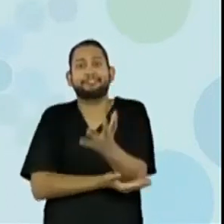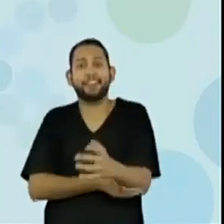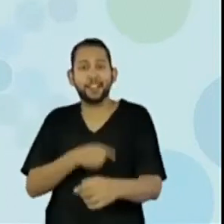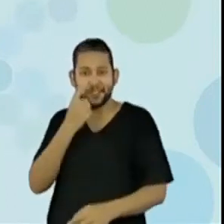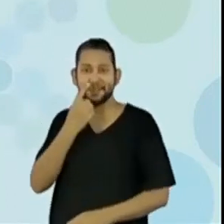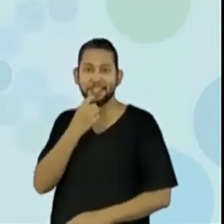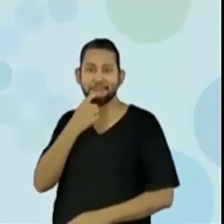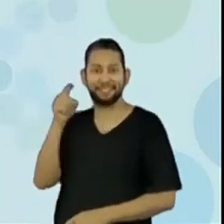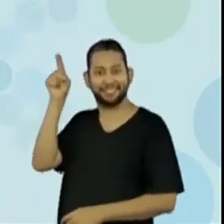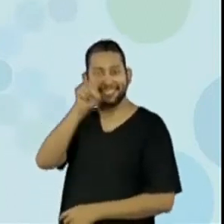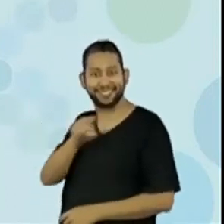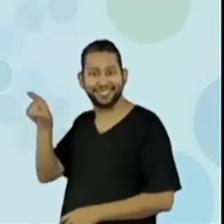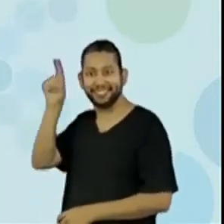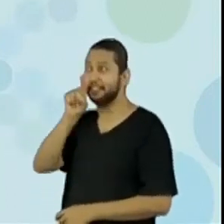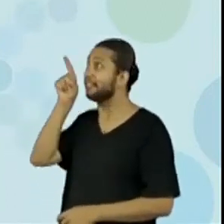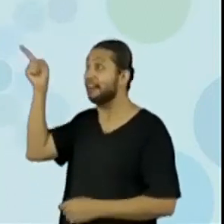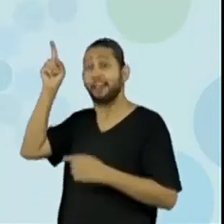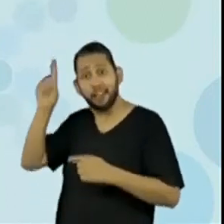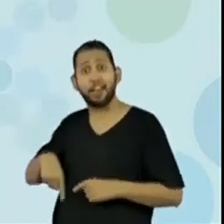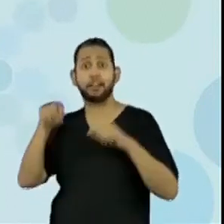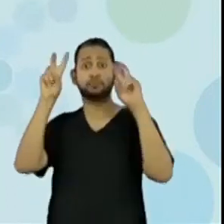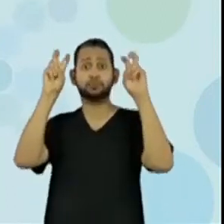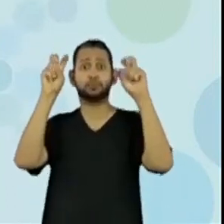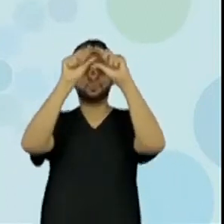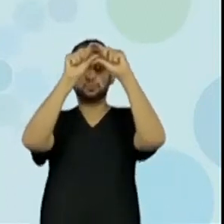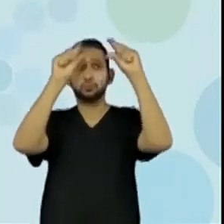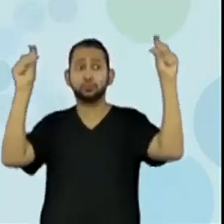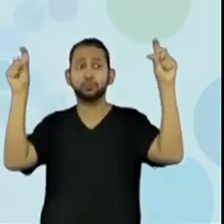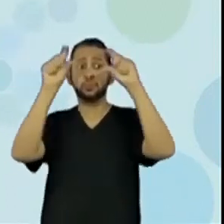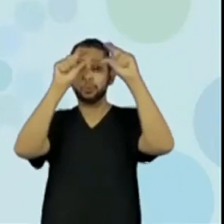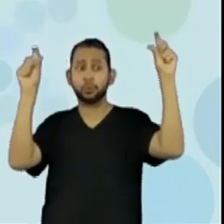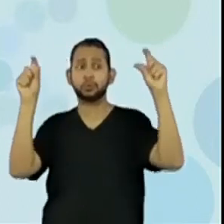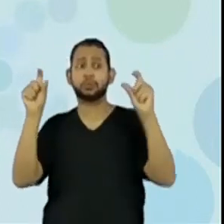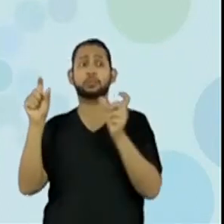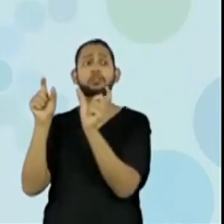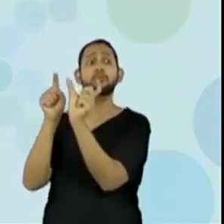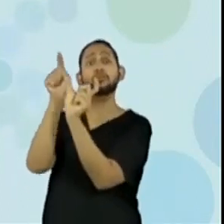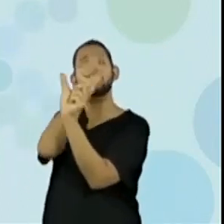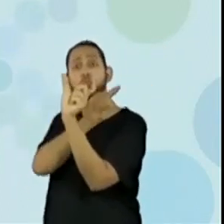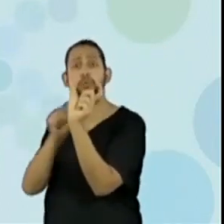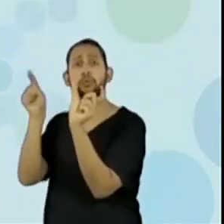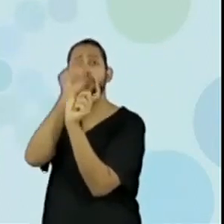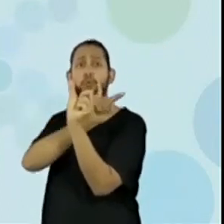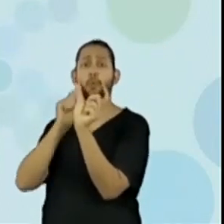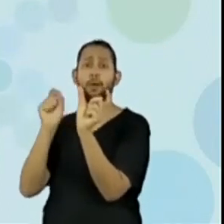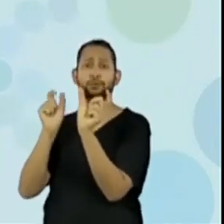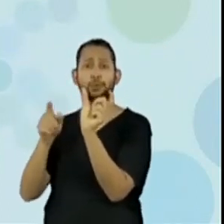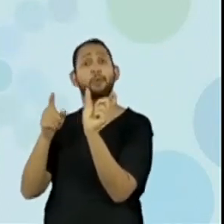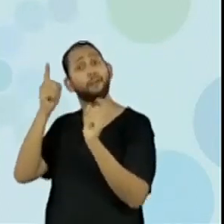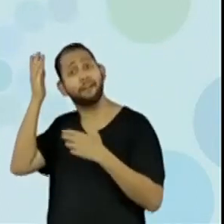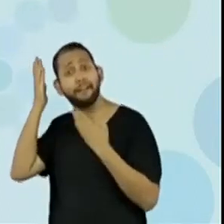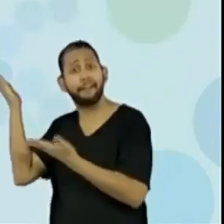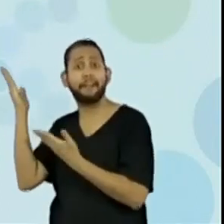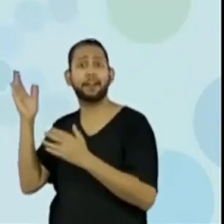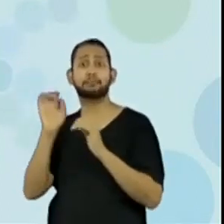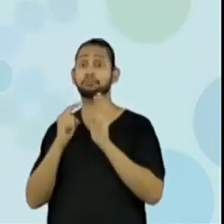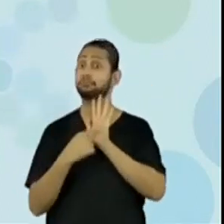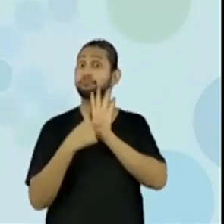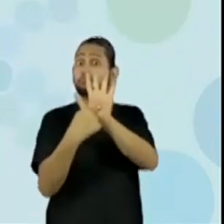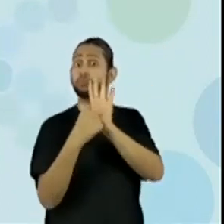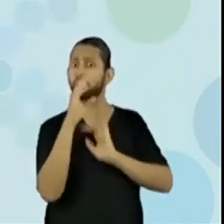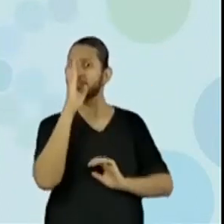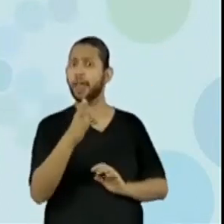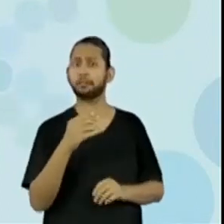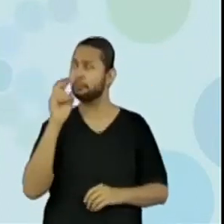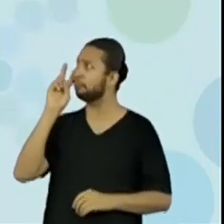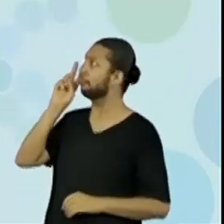Desmatamento. Este é o título deste texto científico. Então, é uma informação explícita, ela está